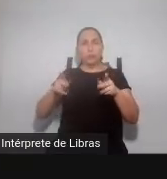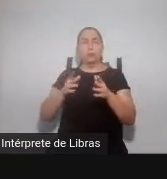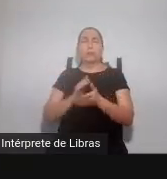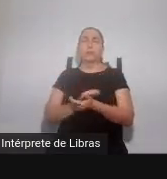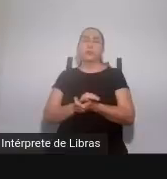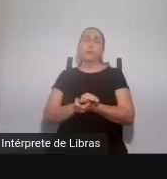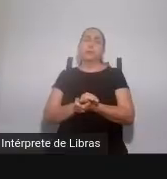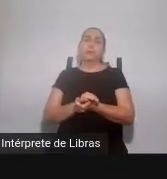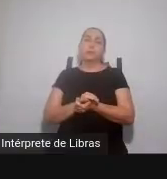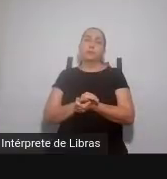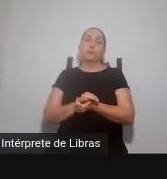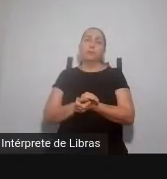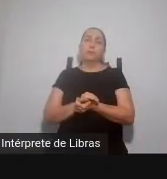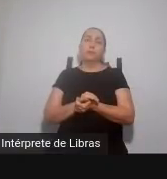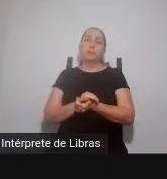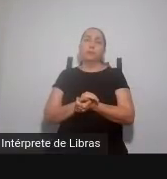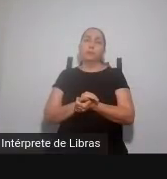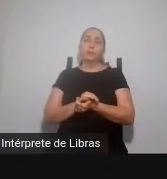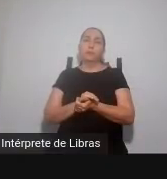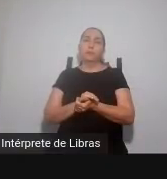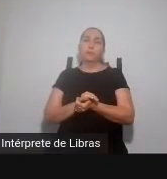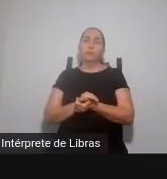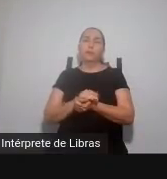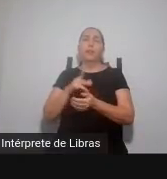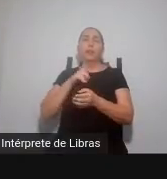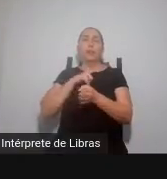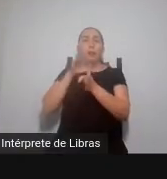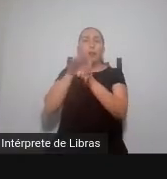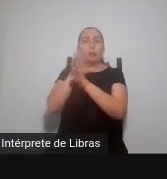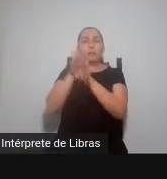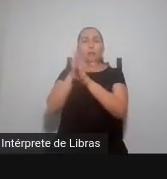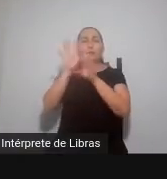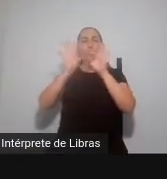Naquele tópico que eu contei para vocês, orientação para os pais,